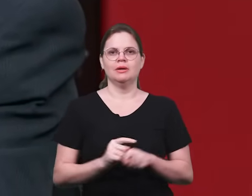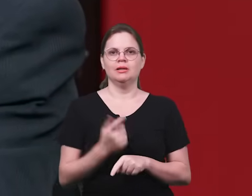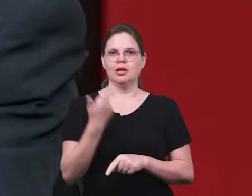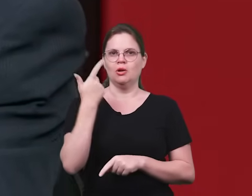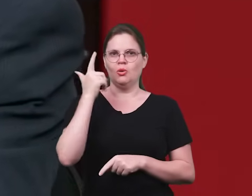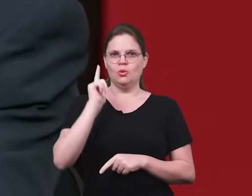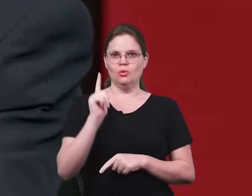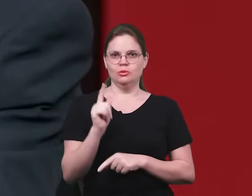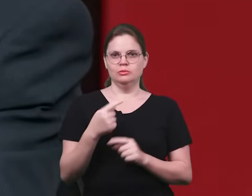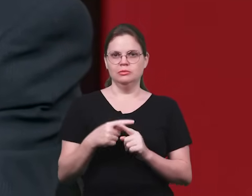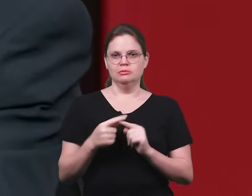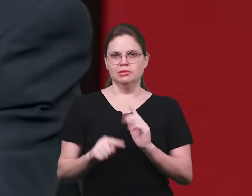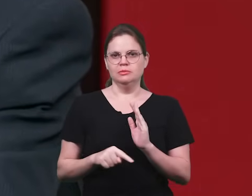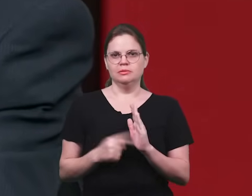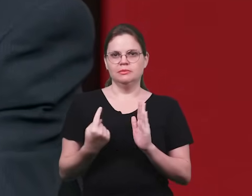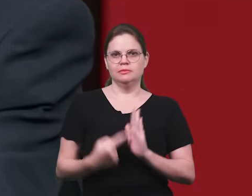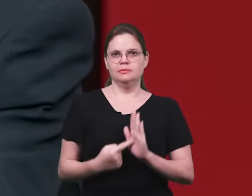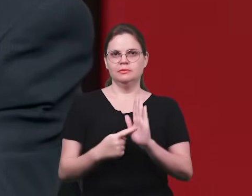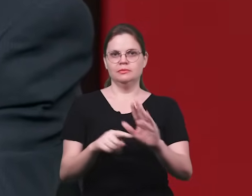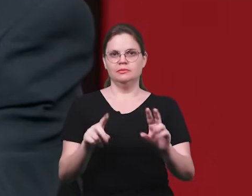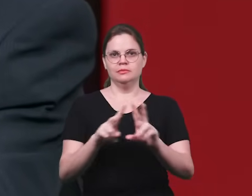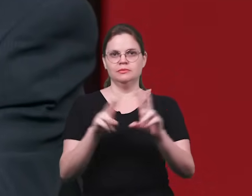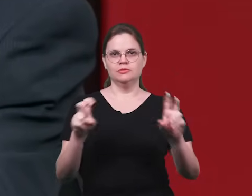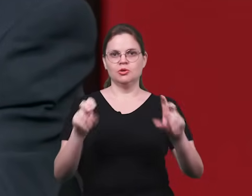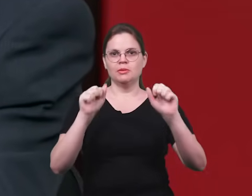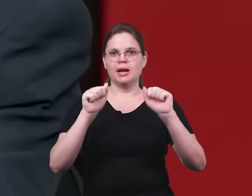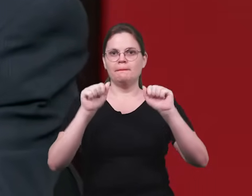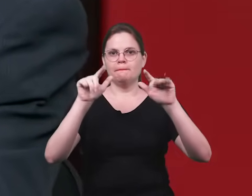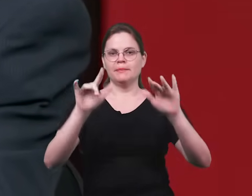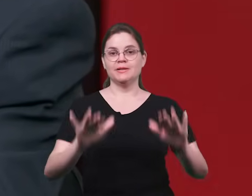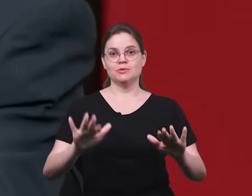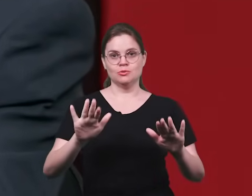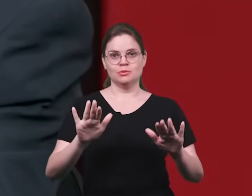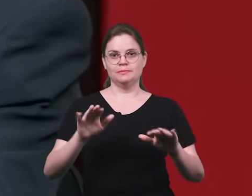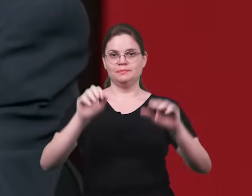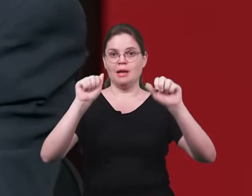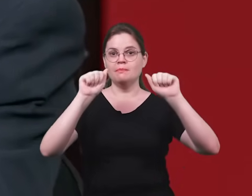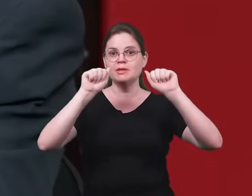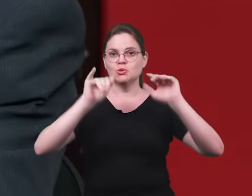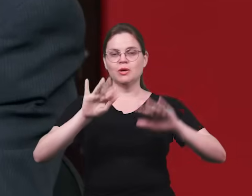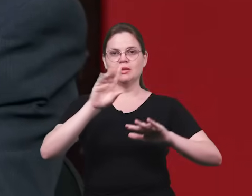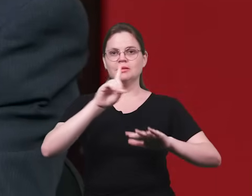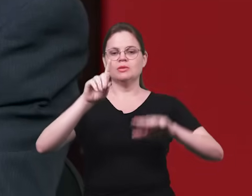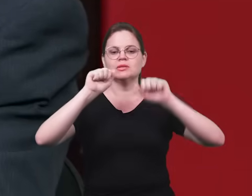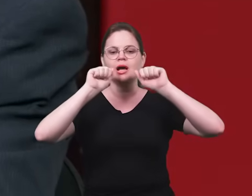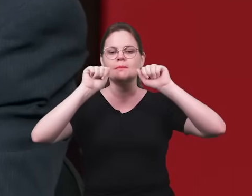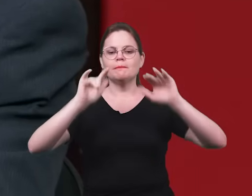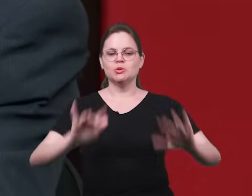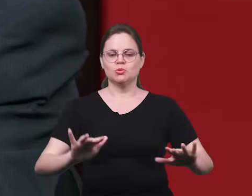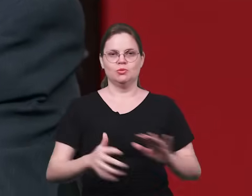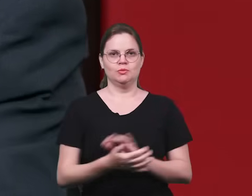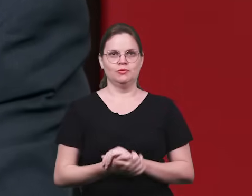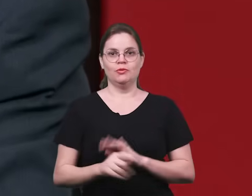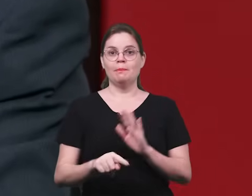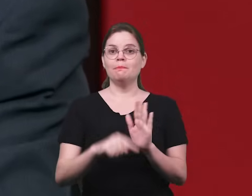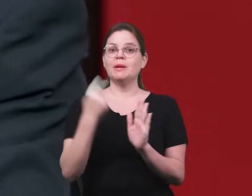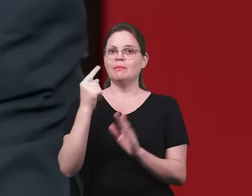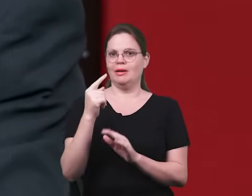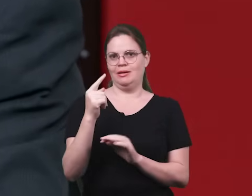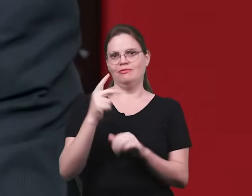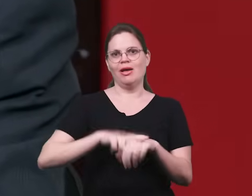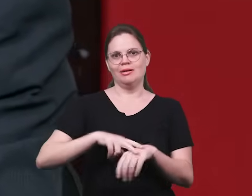que aqui, pela primeira vez na Bíblia, que é a palavra abençoar. Deus abençoou. E eu queria que o